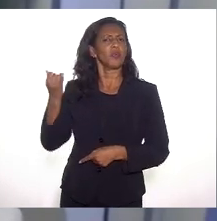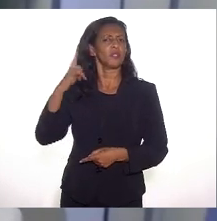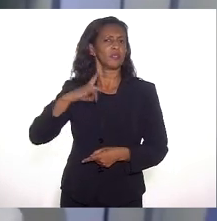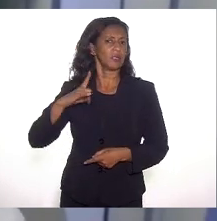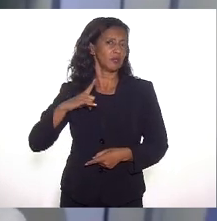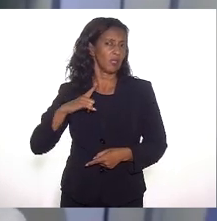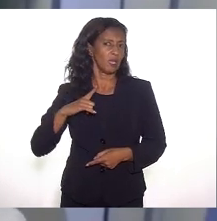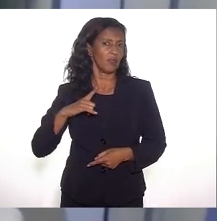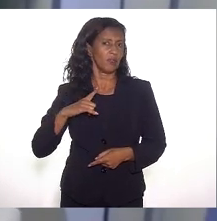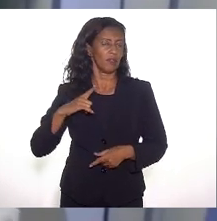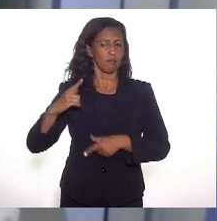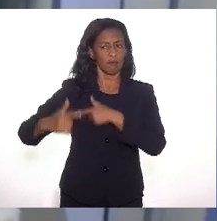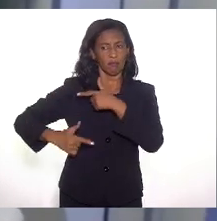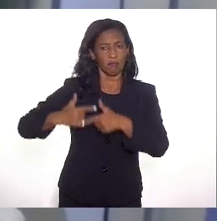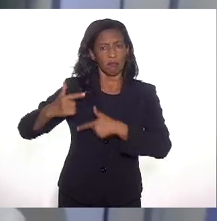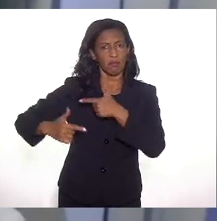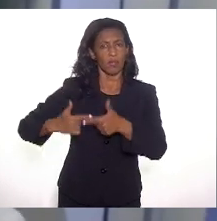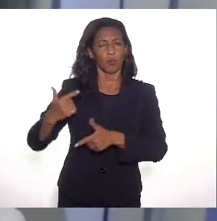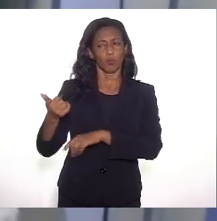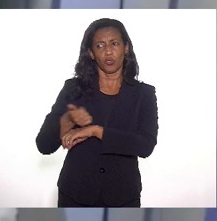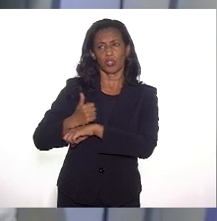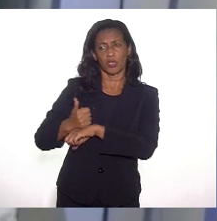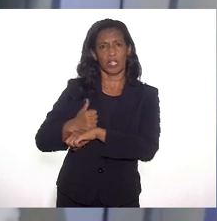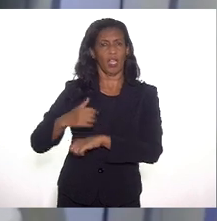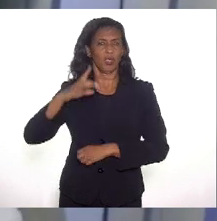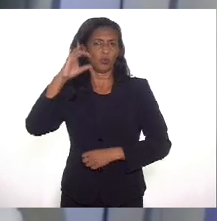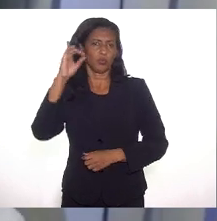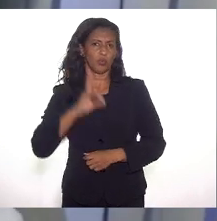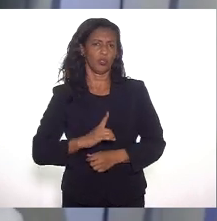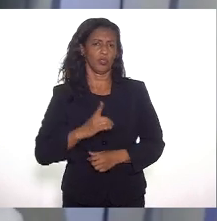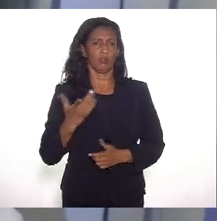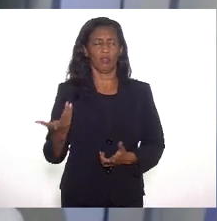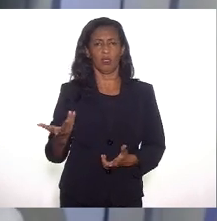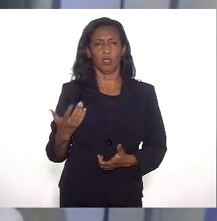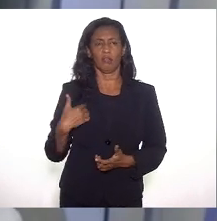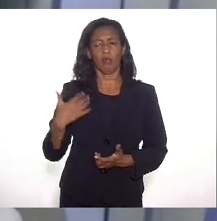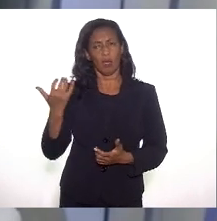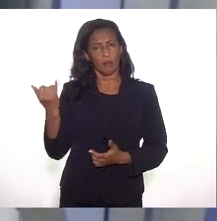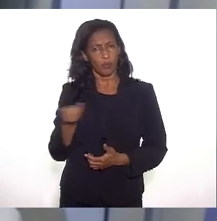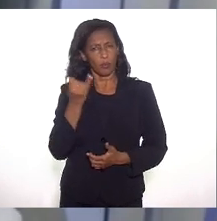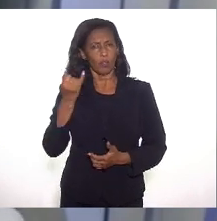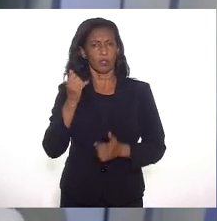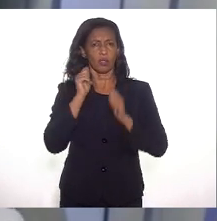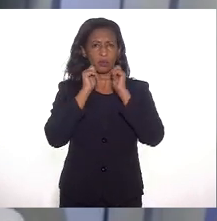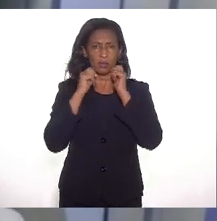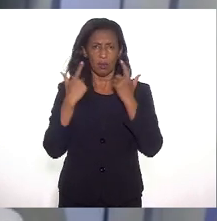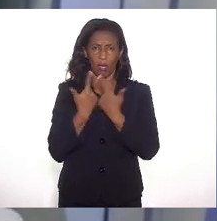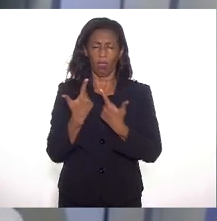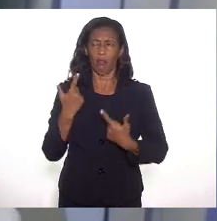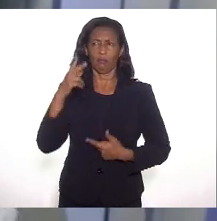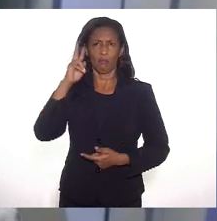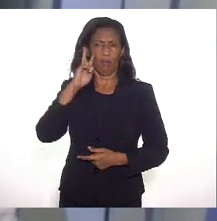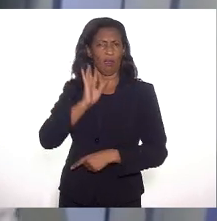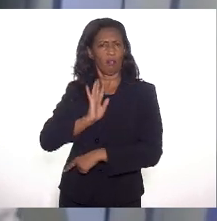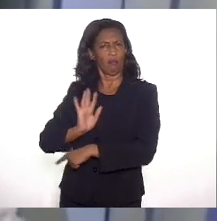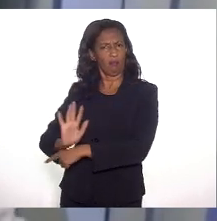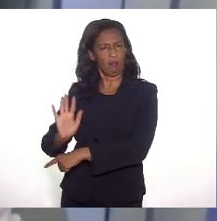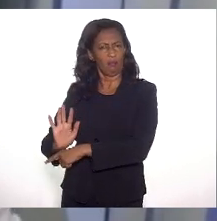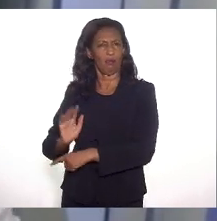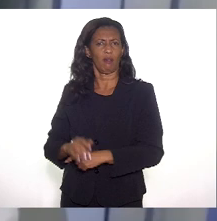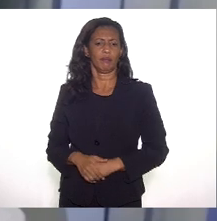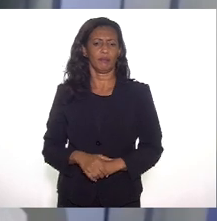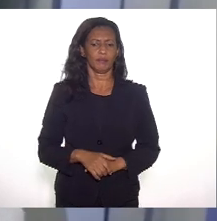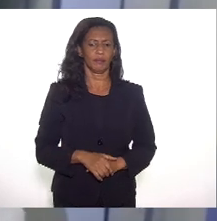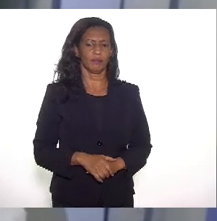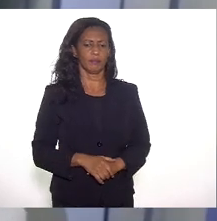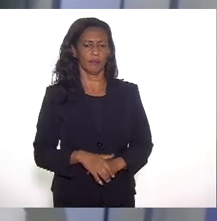luta por direitos, na luta por dignidade. É muito importante que a Assembleia Legislativa dê essa contribuição, né? Embora a